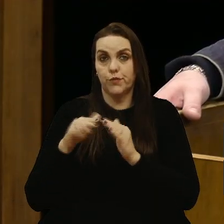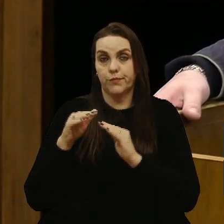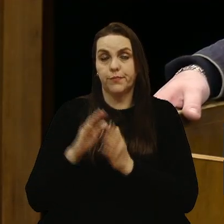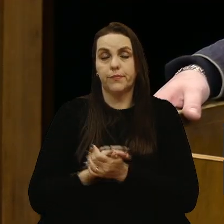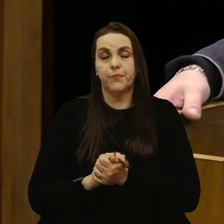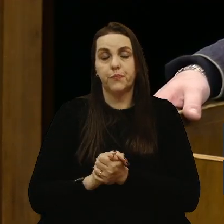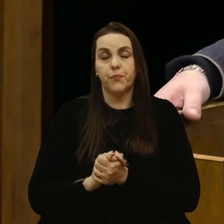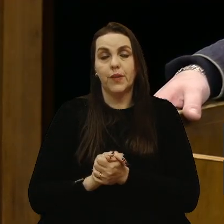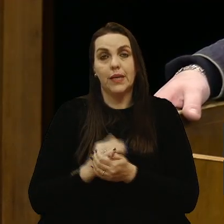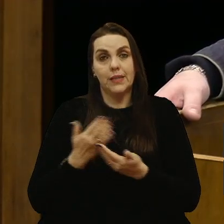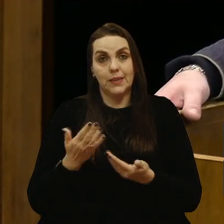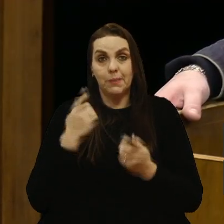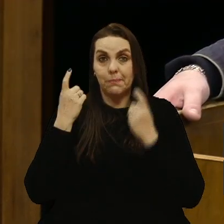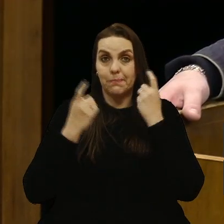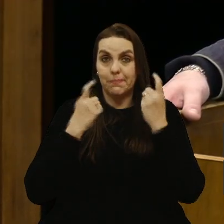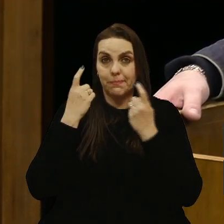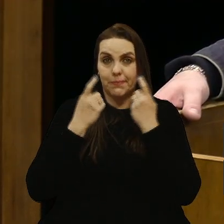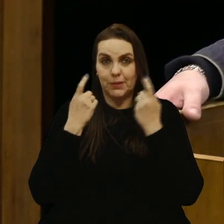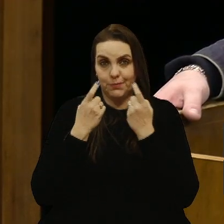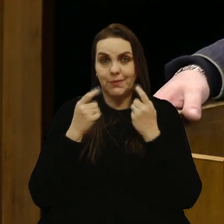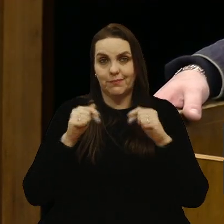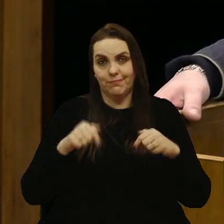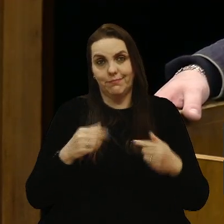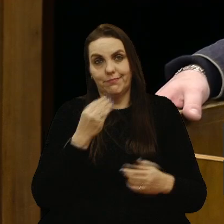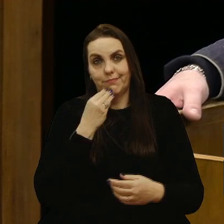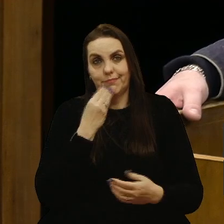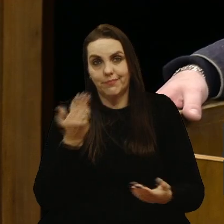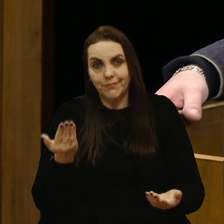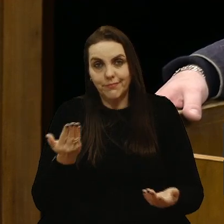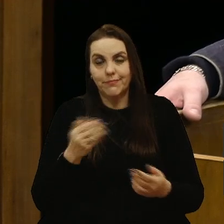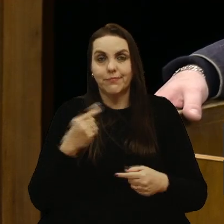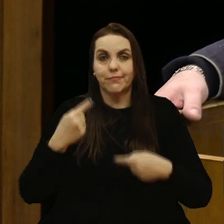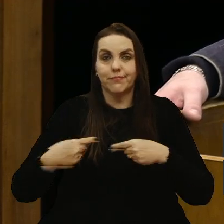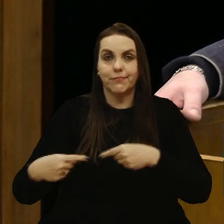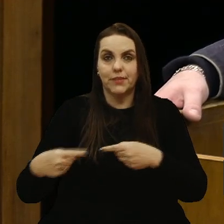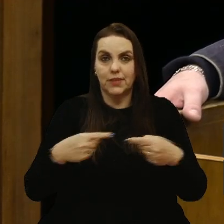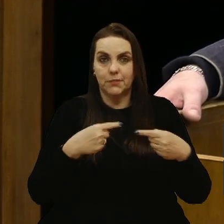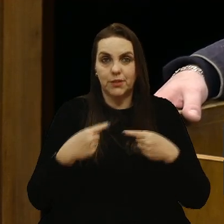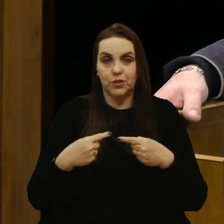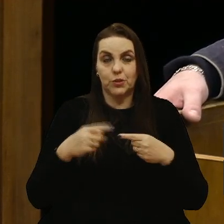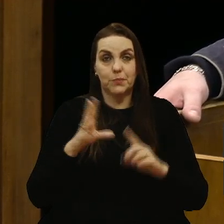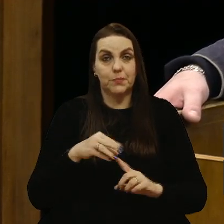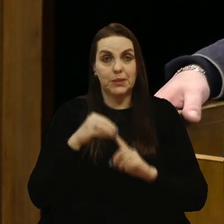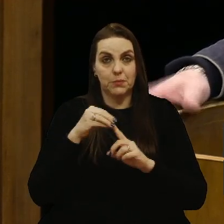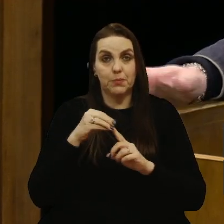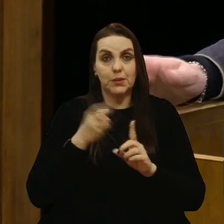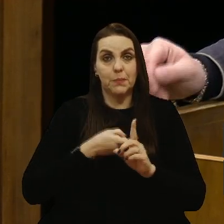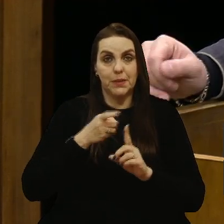E o que me preocupa aqui, obviamente, e isso será debatido, em especial nesse